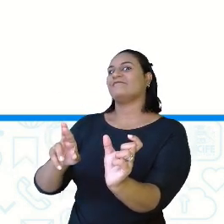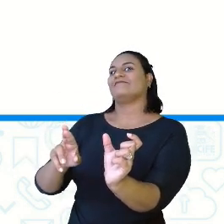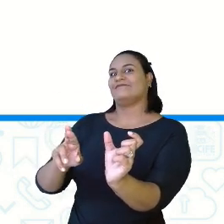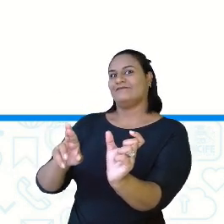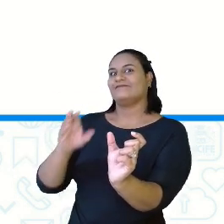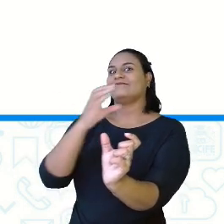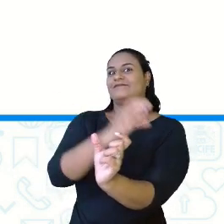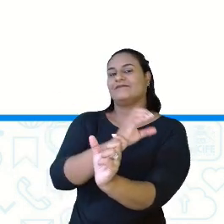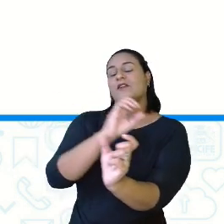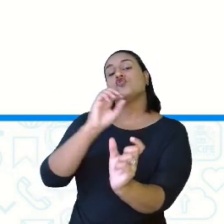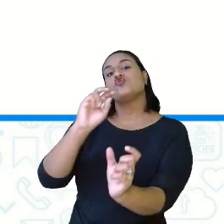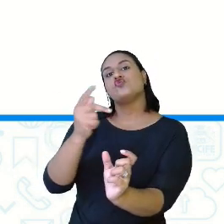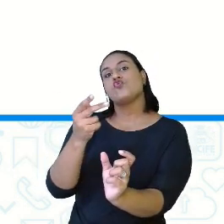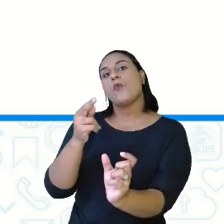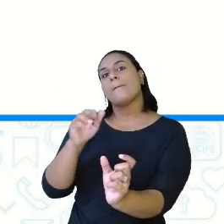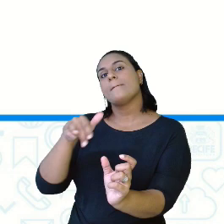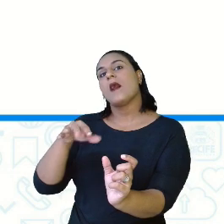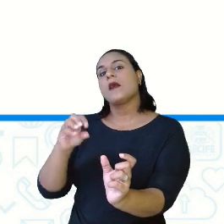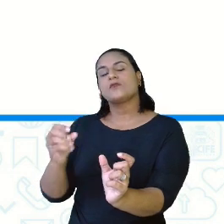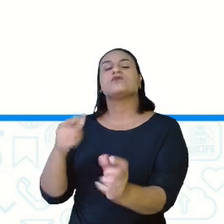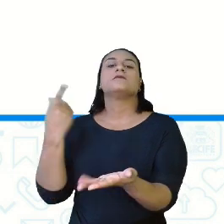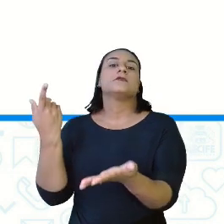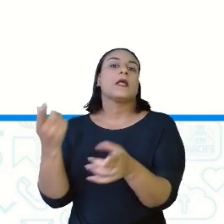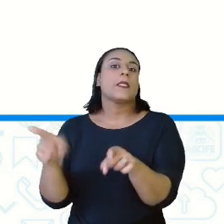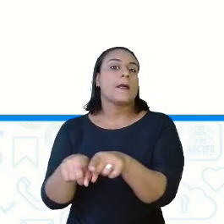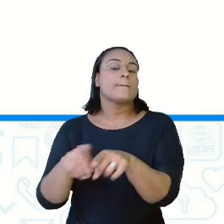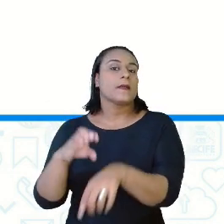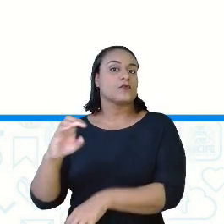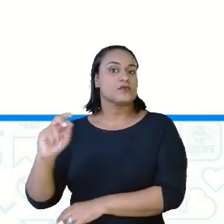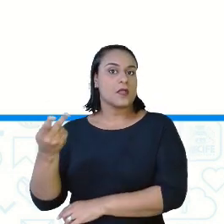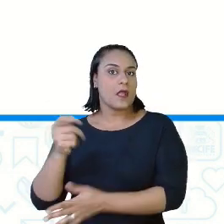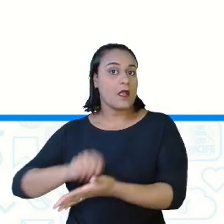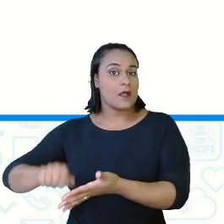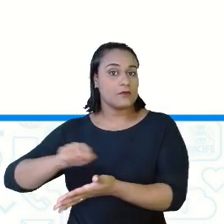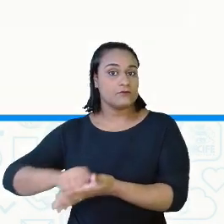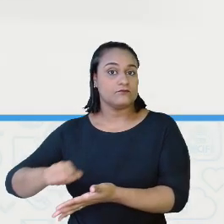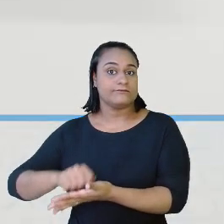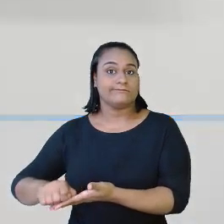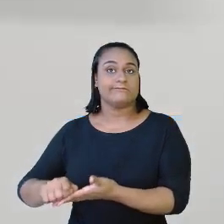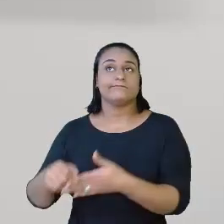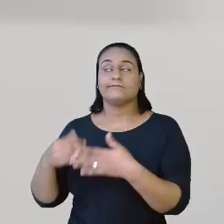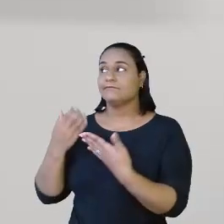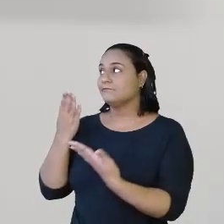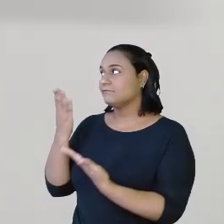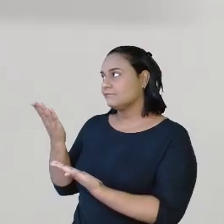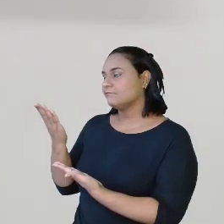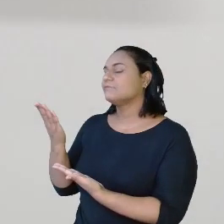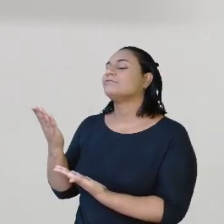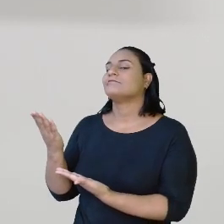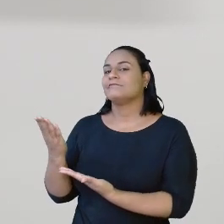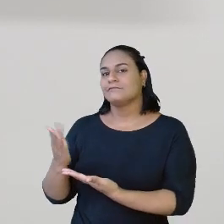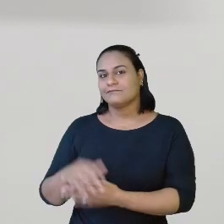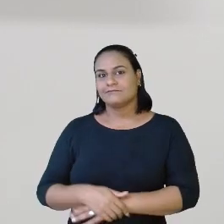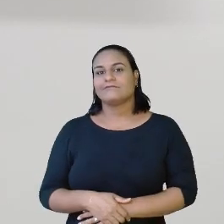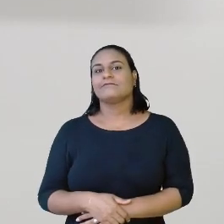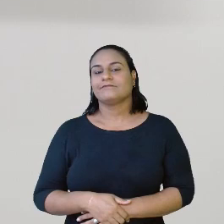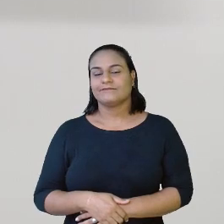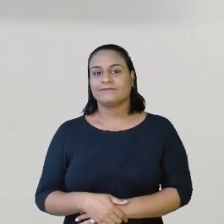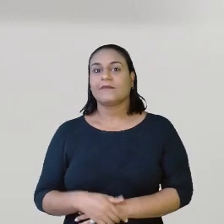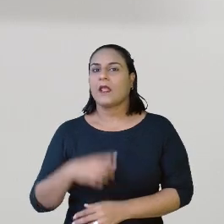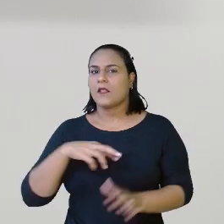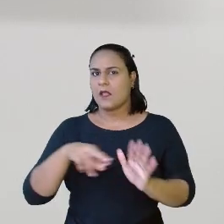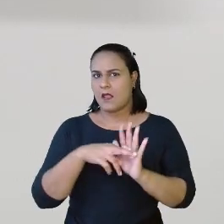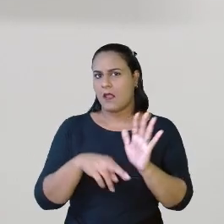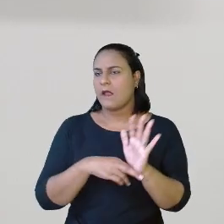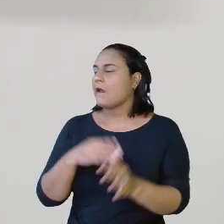CH. Enchumaçar também com CH. Ok? Então, essas seriam as exceções para essa regra que eu falei